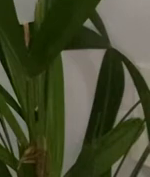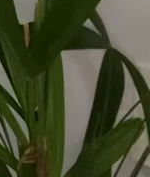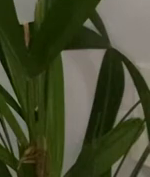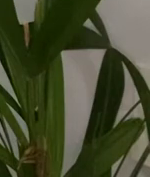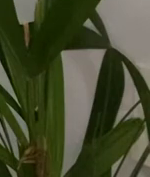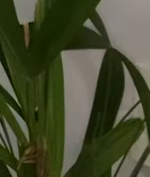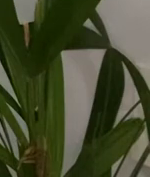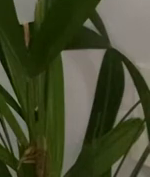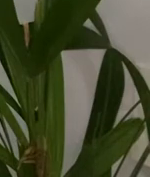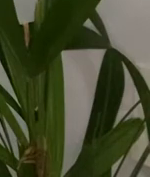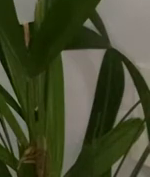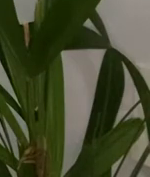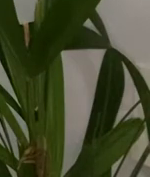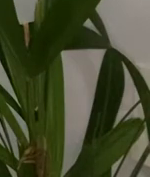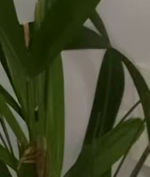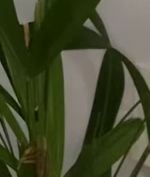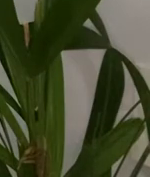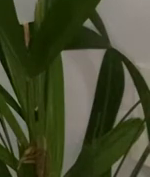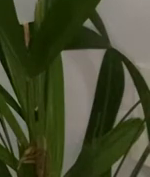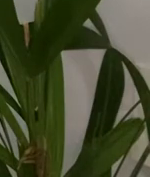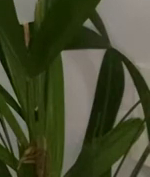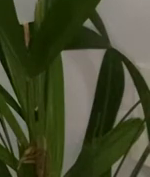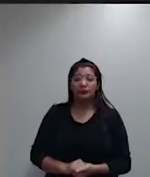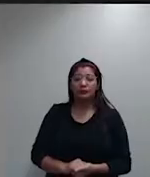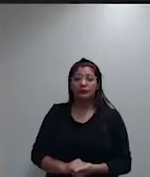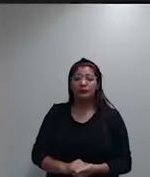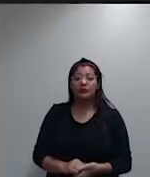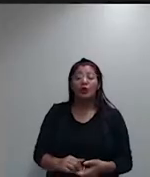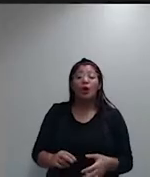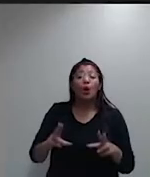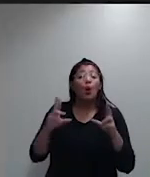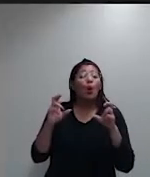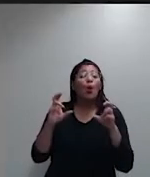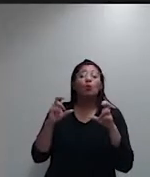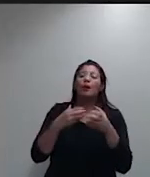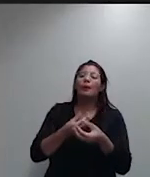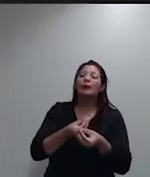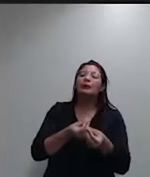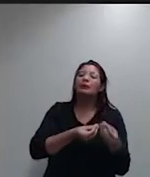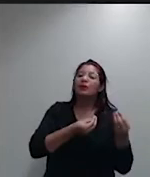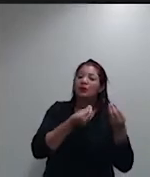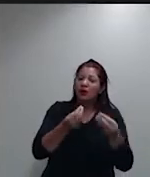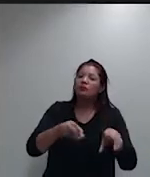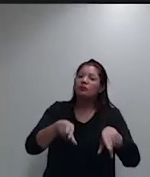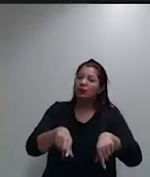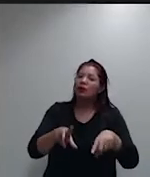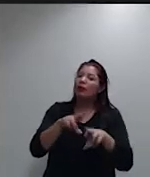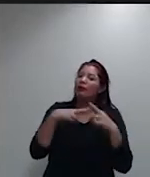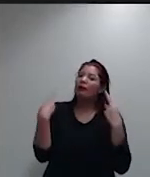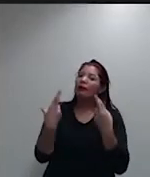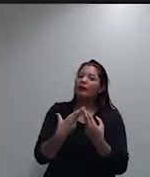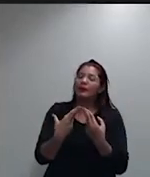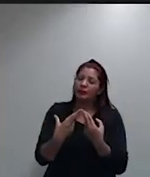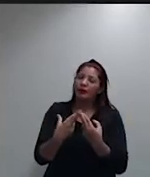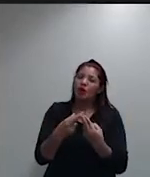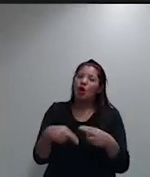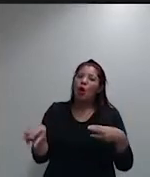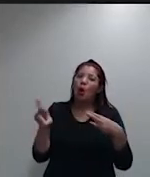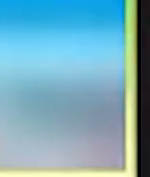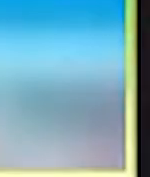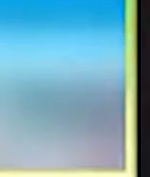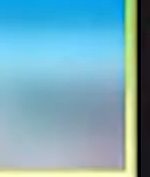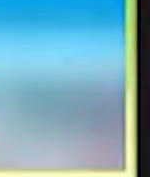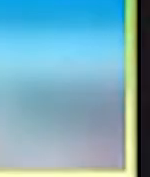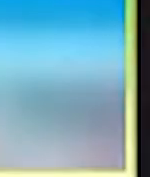distinção conforme o código de trânsito brasileiro o relator do caso Ministro Sérgio kukina explicou que o código de trânsito